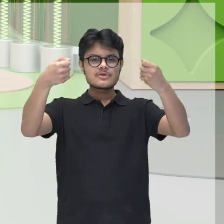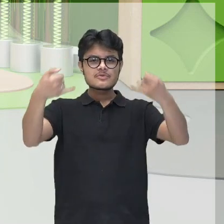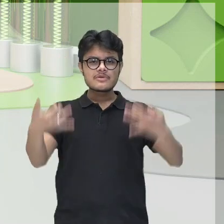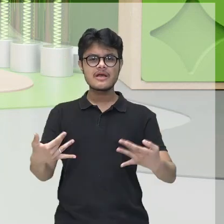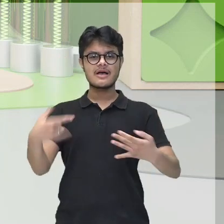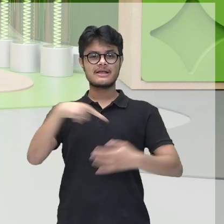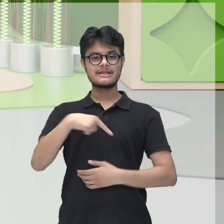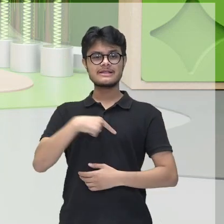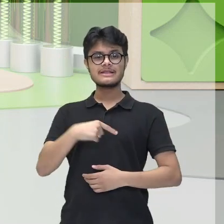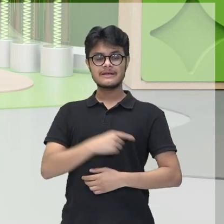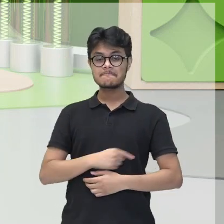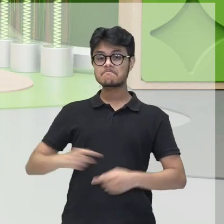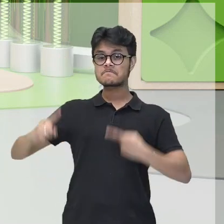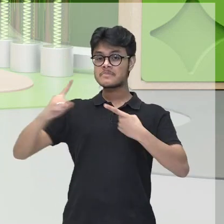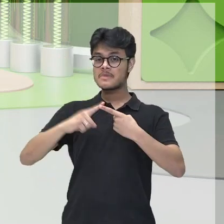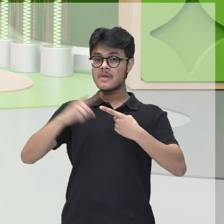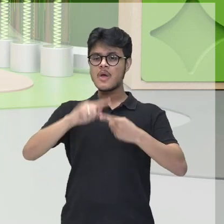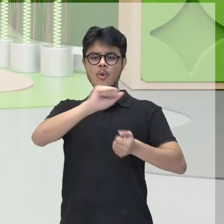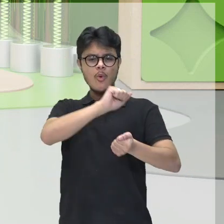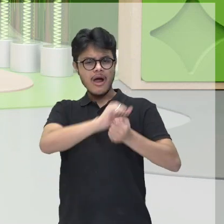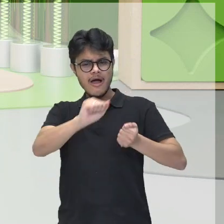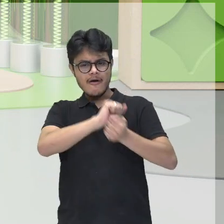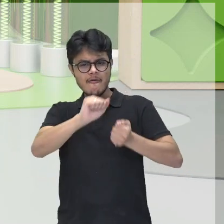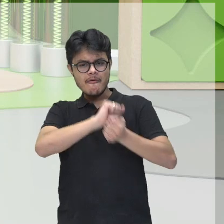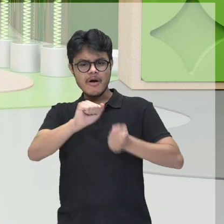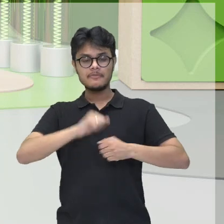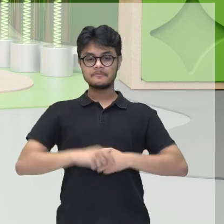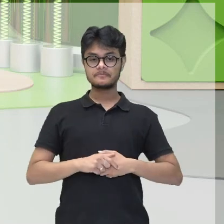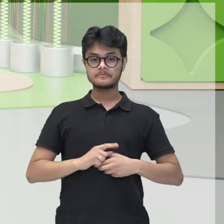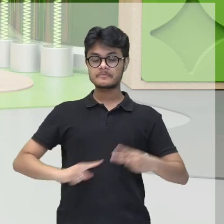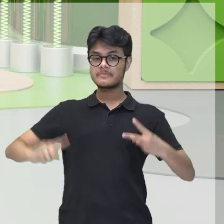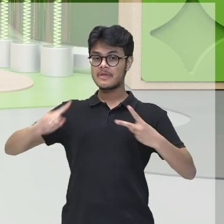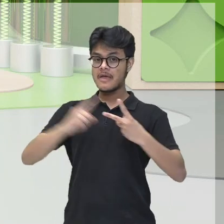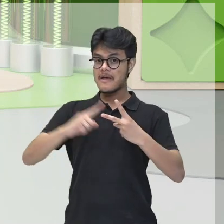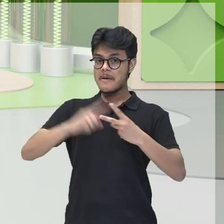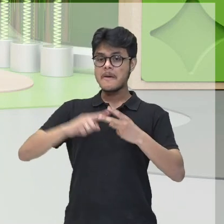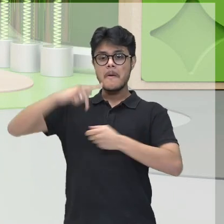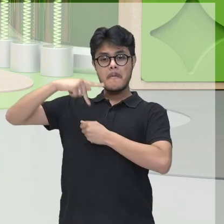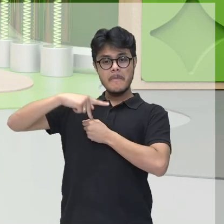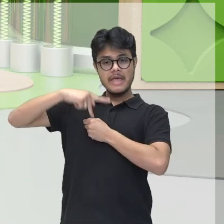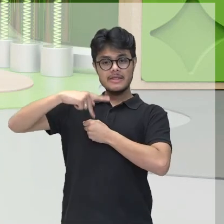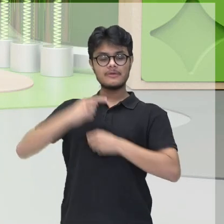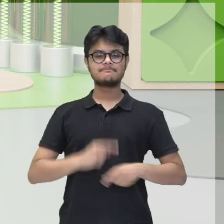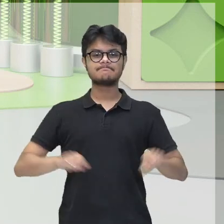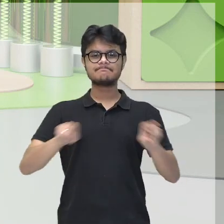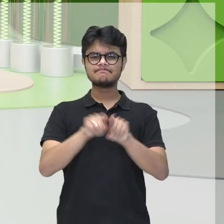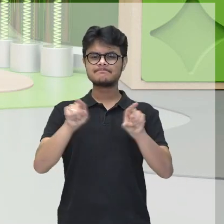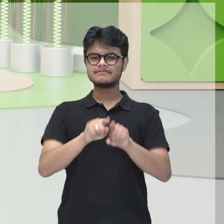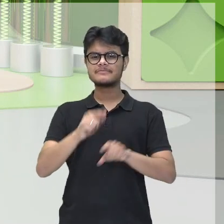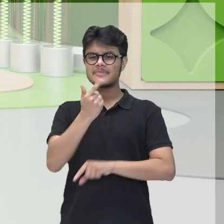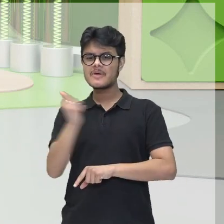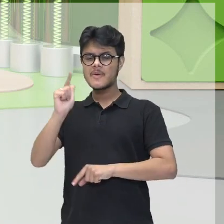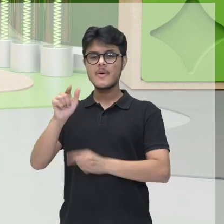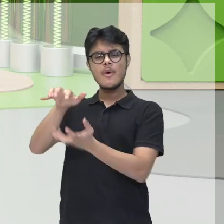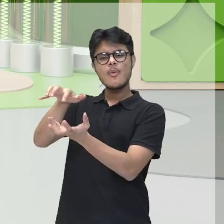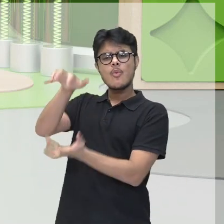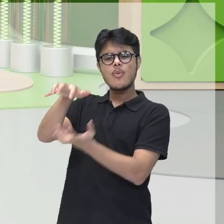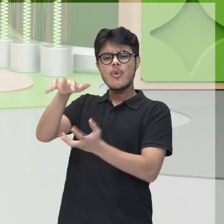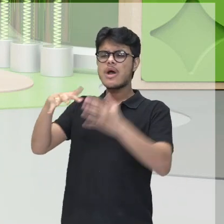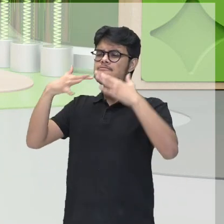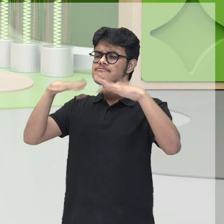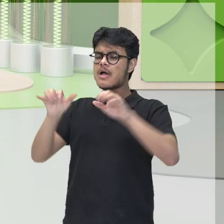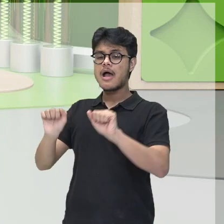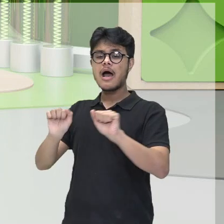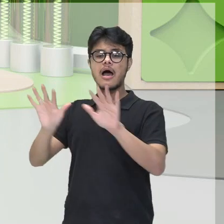temos ali o carvão mineral, nós temos o petróleo e também o gás natural.